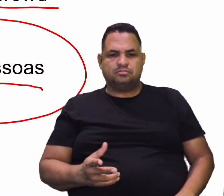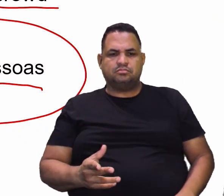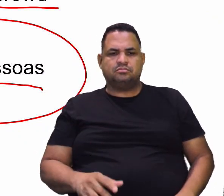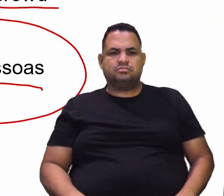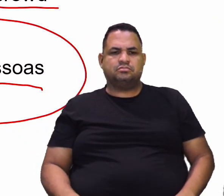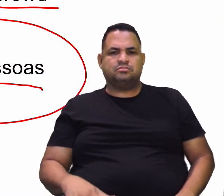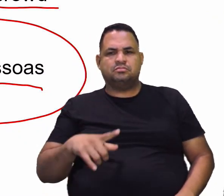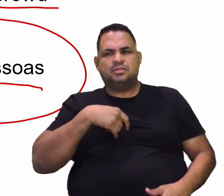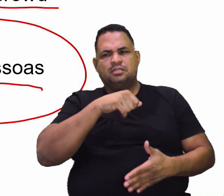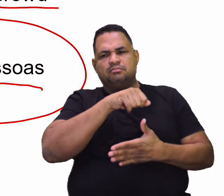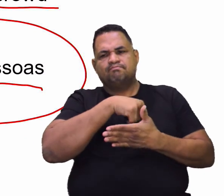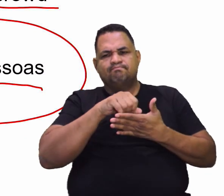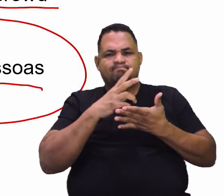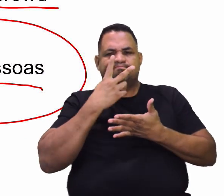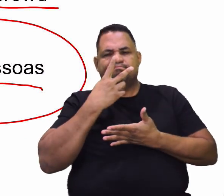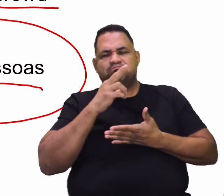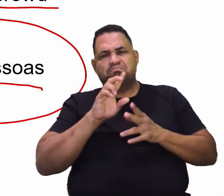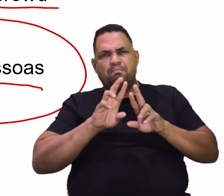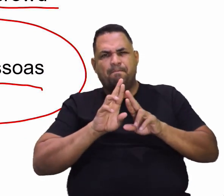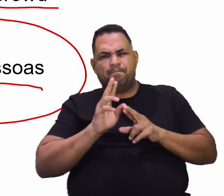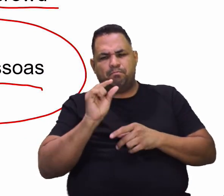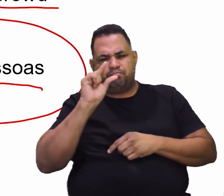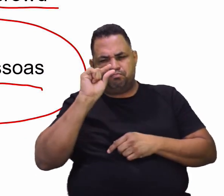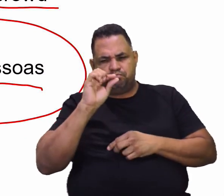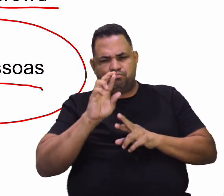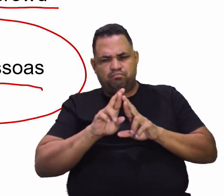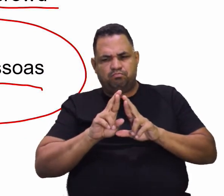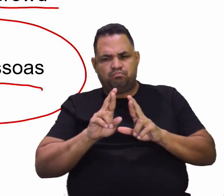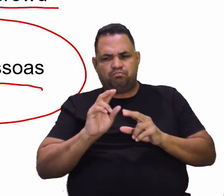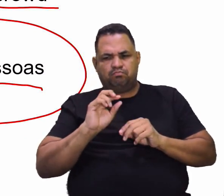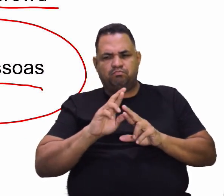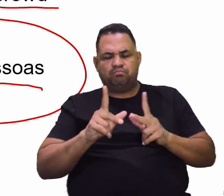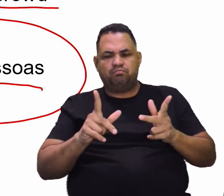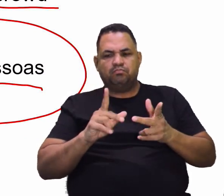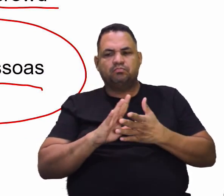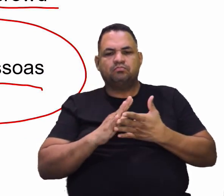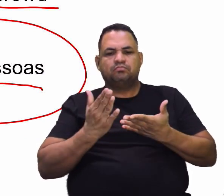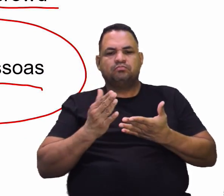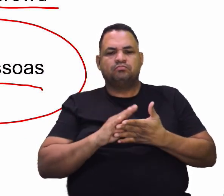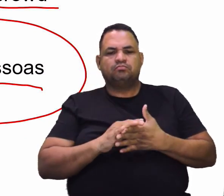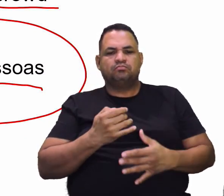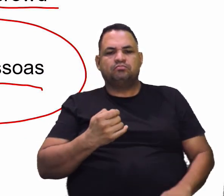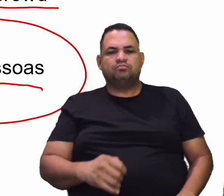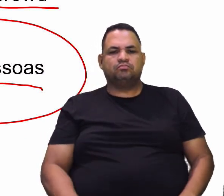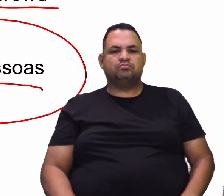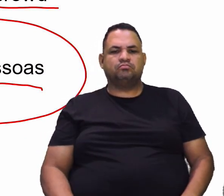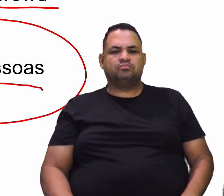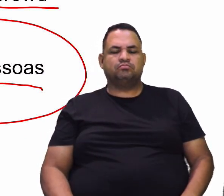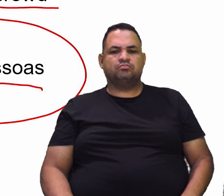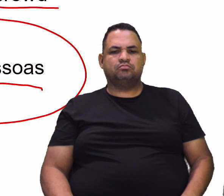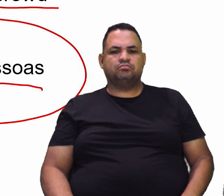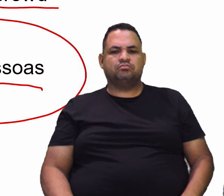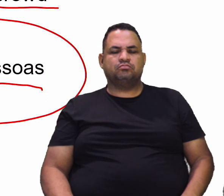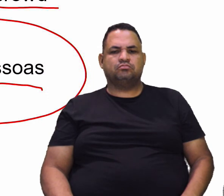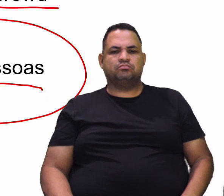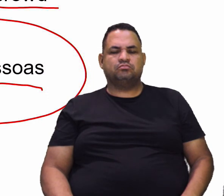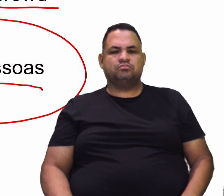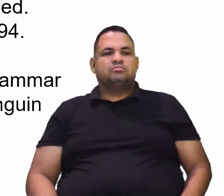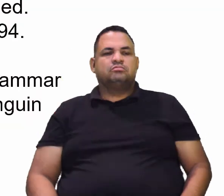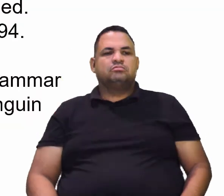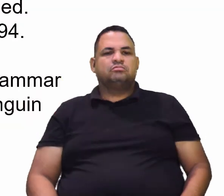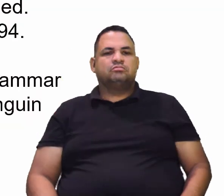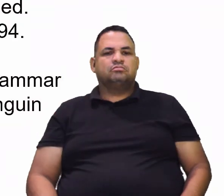e se tem a grafia um pouquinho diferente, ok? Por isso que há essa confusão em relação a essas